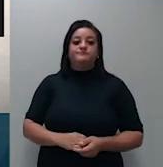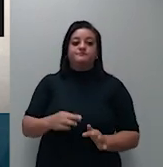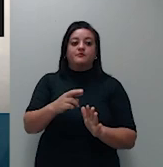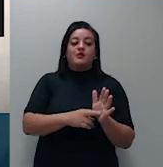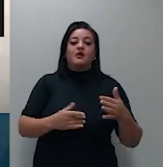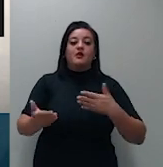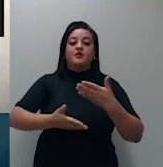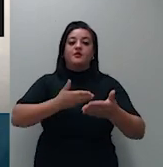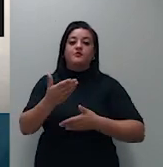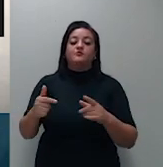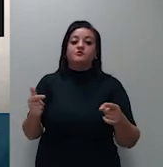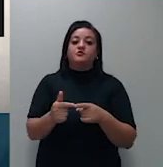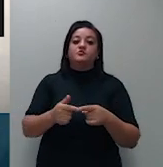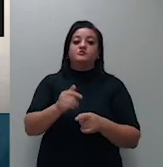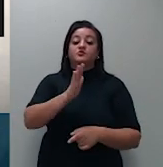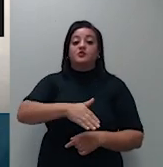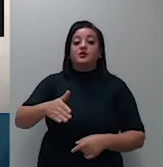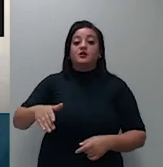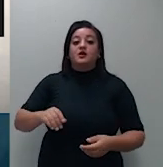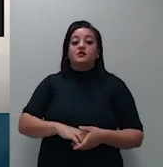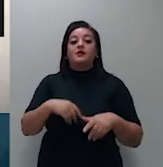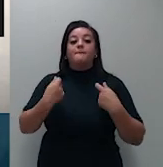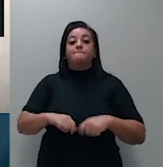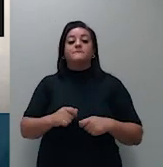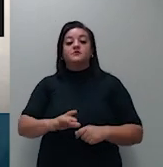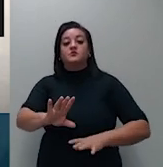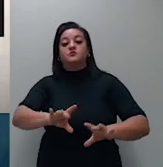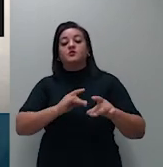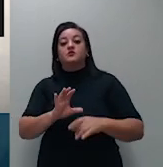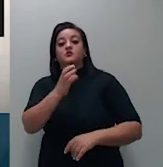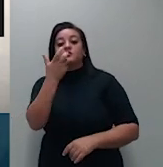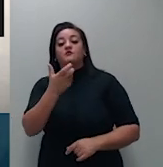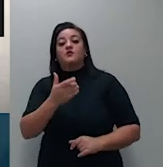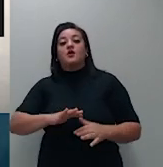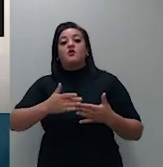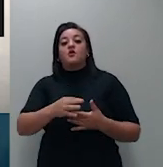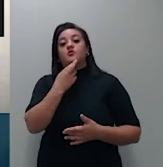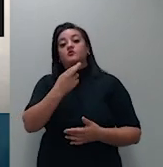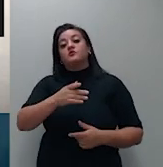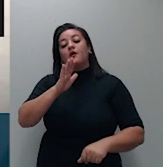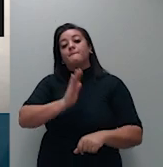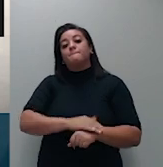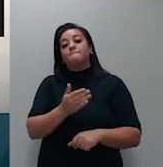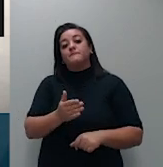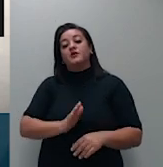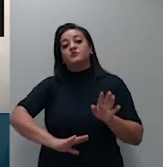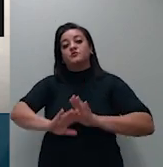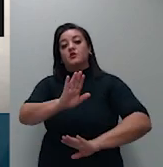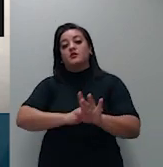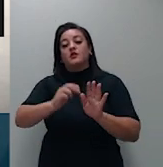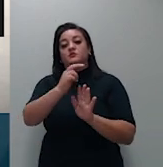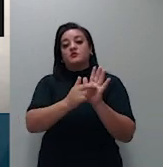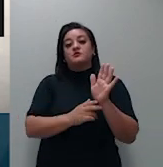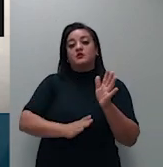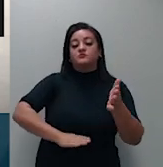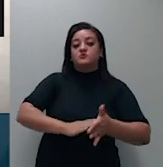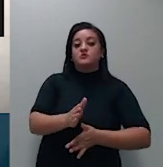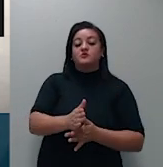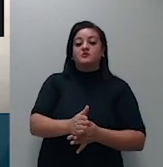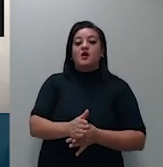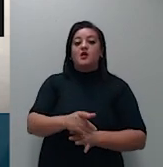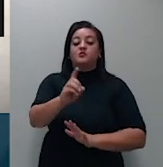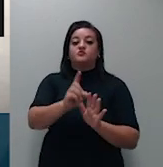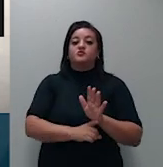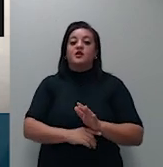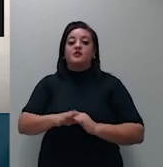de crianças deve ser eleito a solução da qual resulta em maior conformação os princípios norteadores do direito da Infância e da